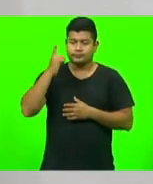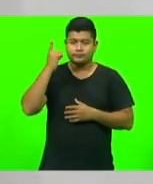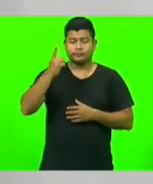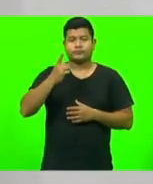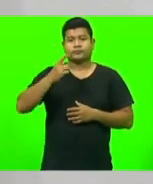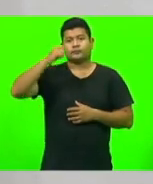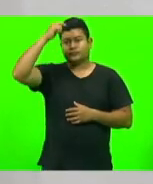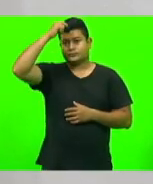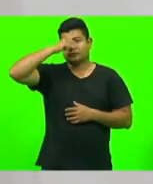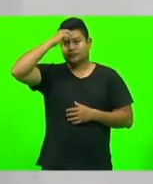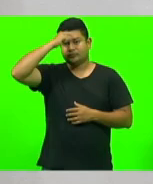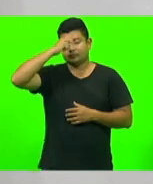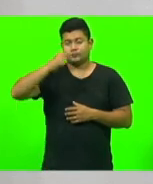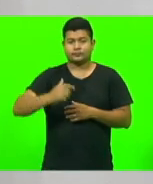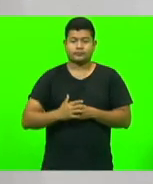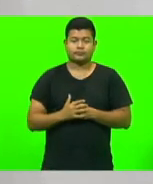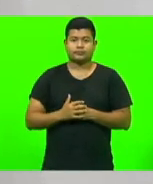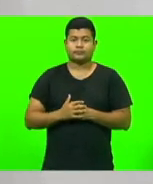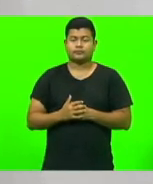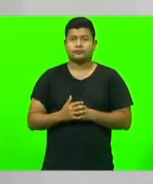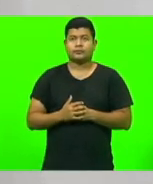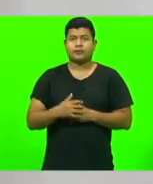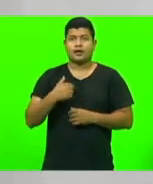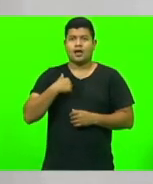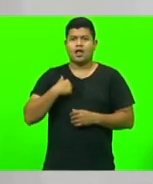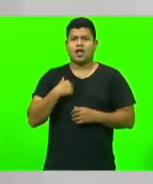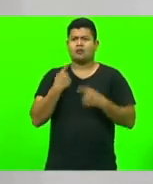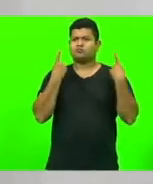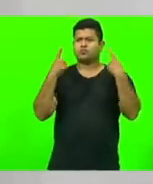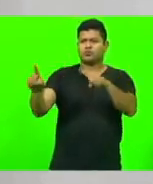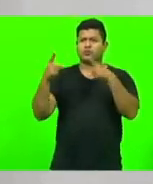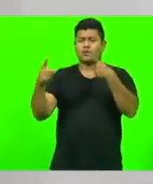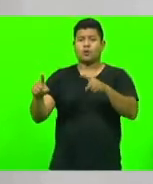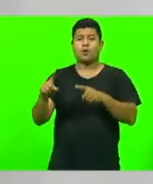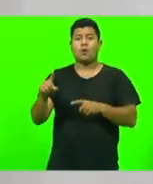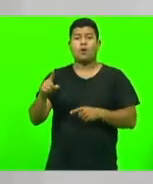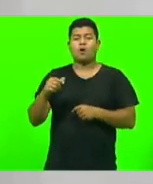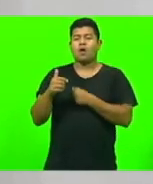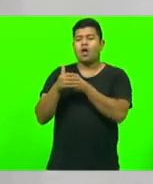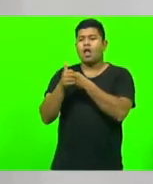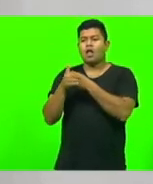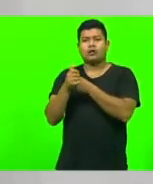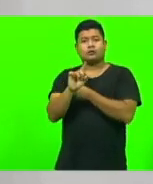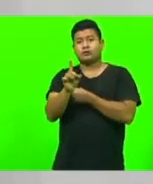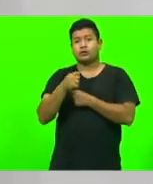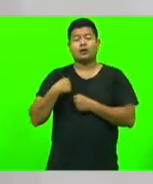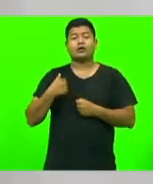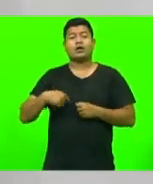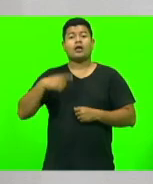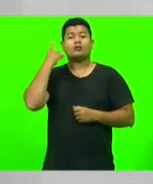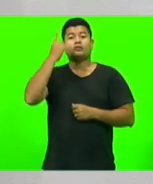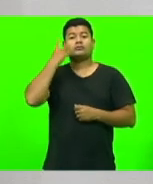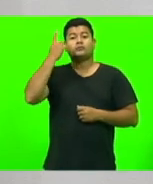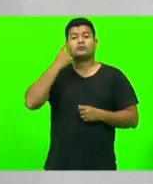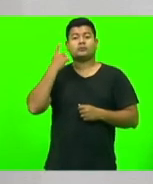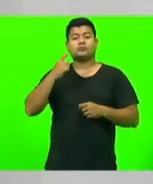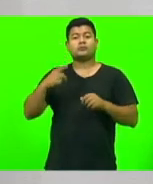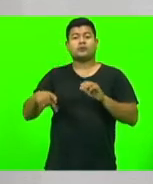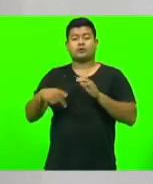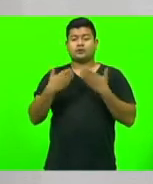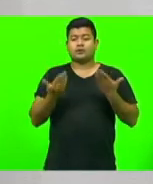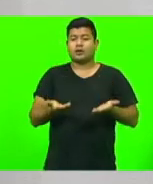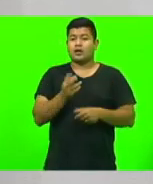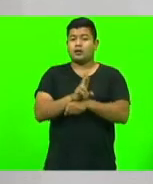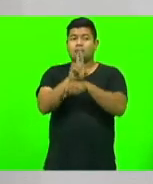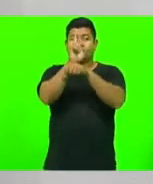Eu quero aqui dizer que não estou aqui para atacar ou para agradar ninguém. Eu estou aqui como deputada da educação, como presidente da